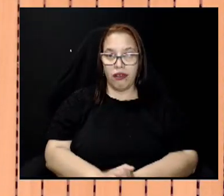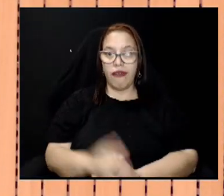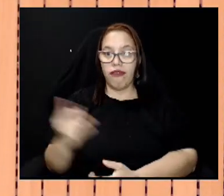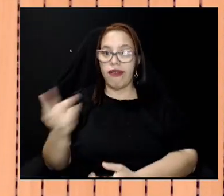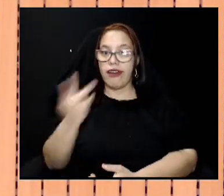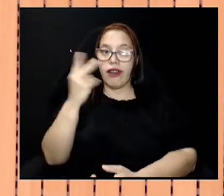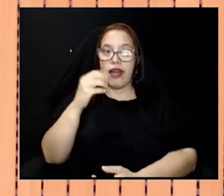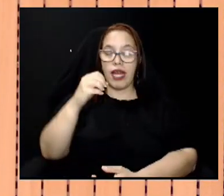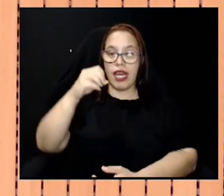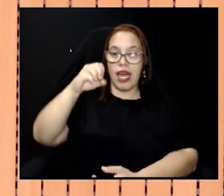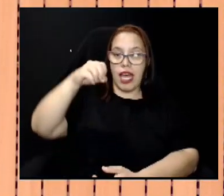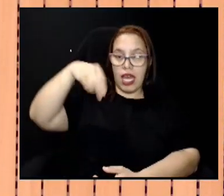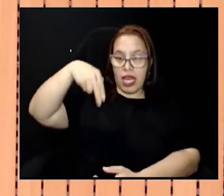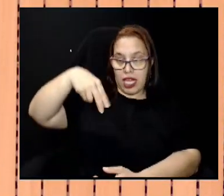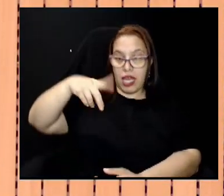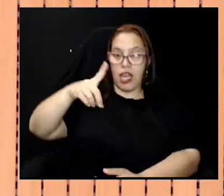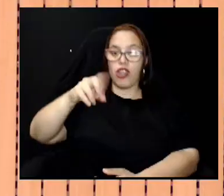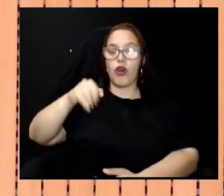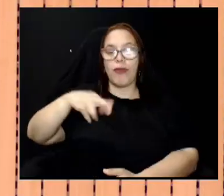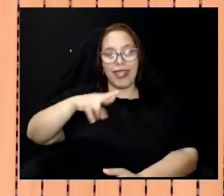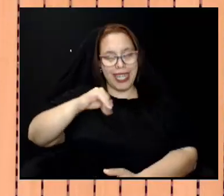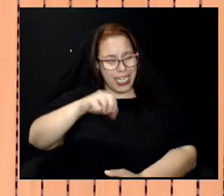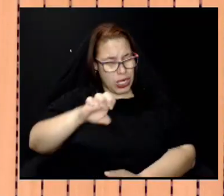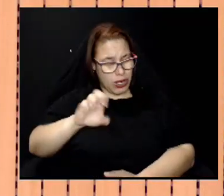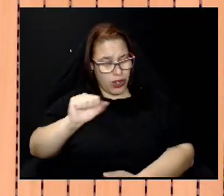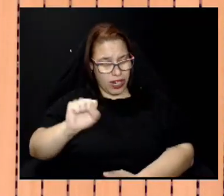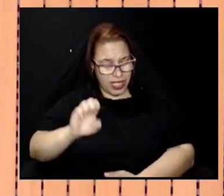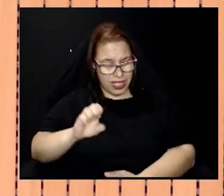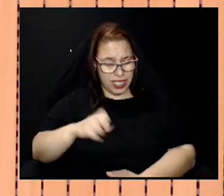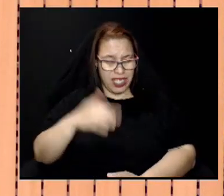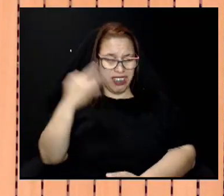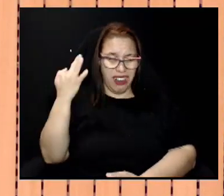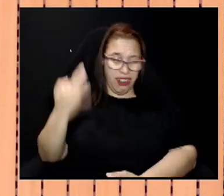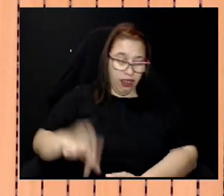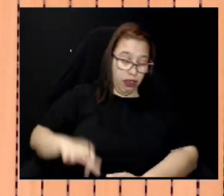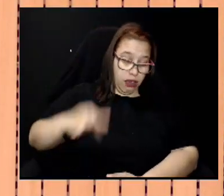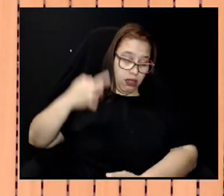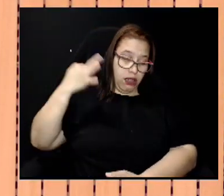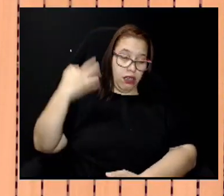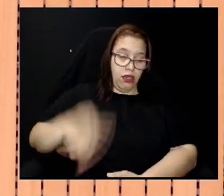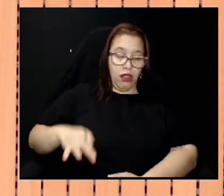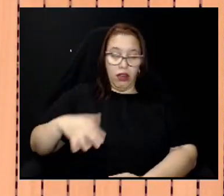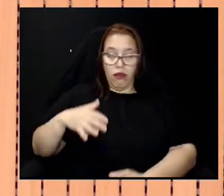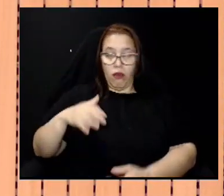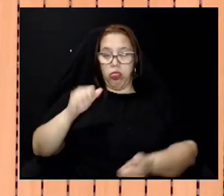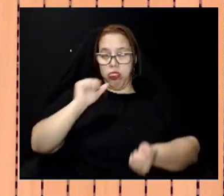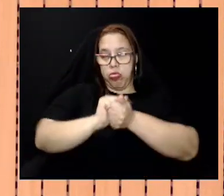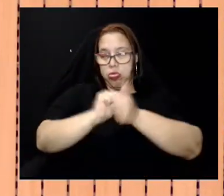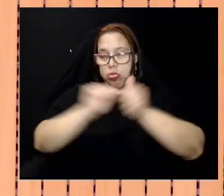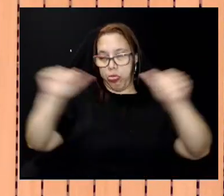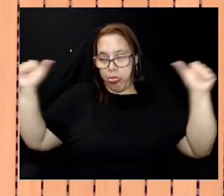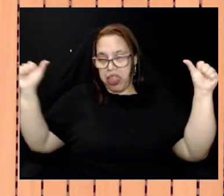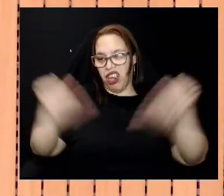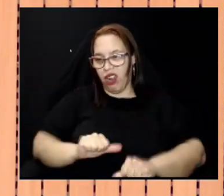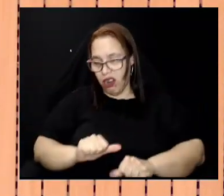endometriose pélvica, que gera tanta dor, incômodo e queda de qualidade de vida para as mulheres. Essas pacientes acabam